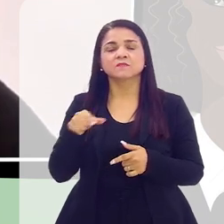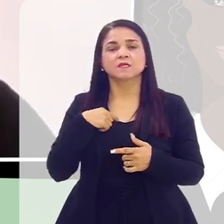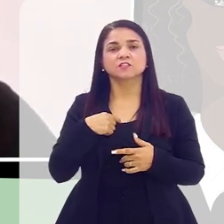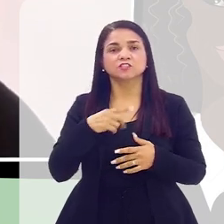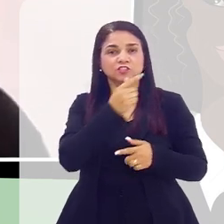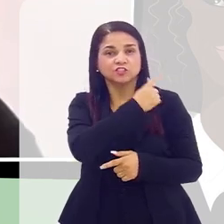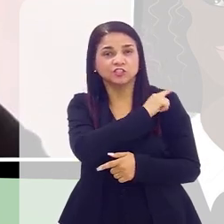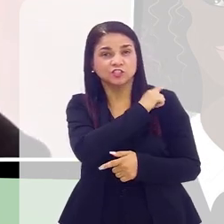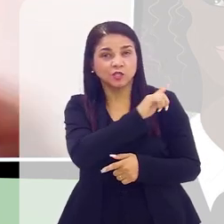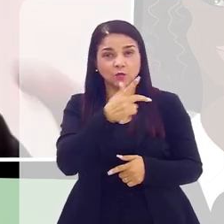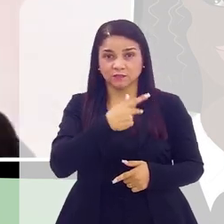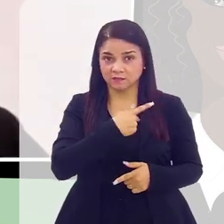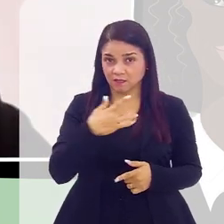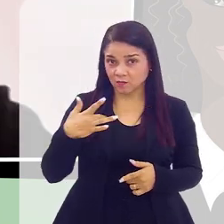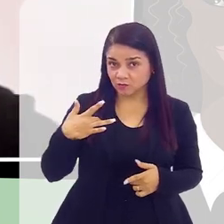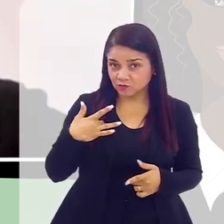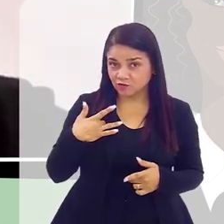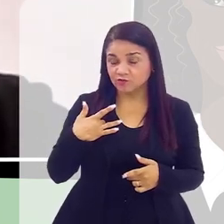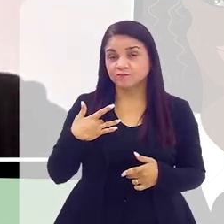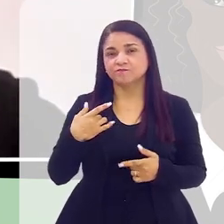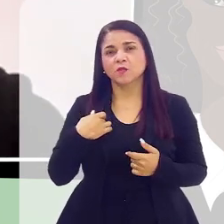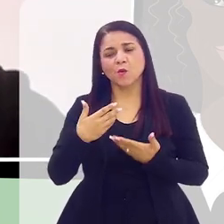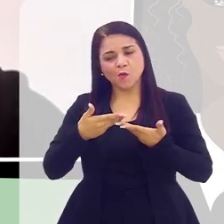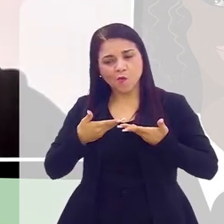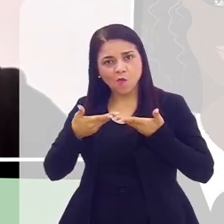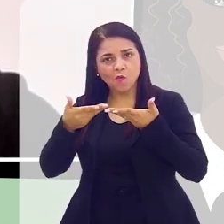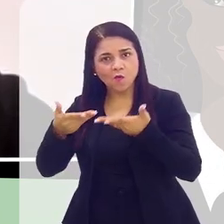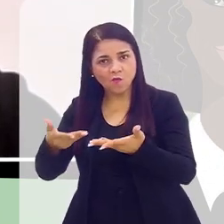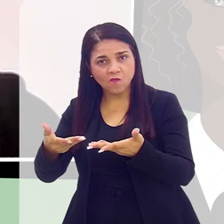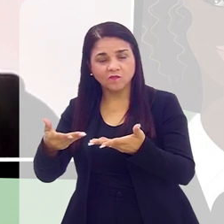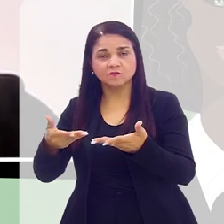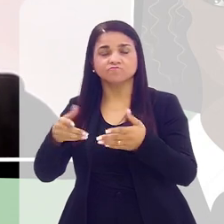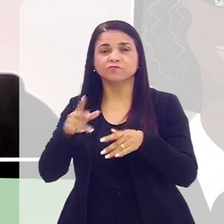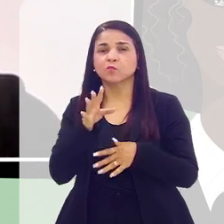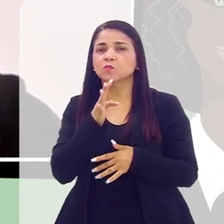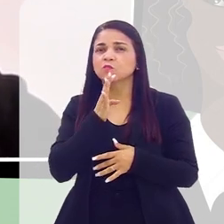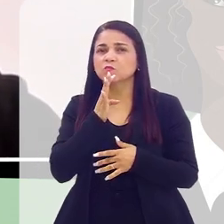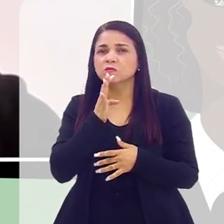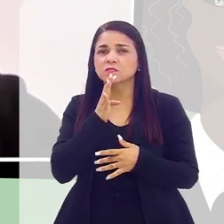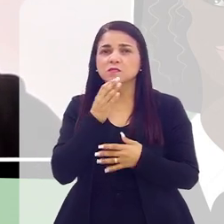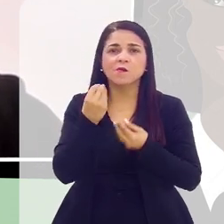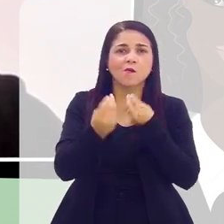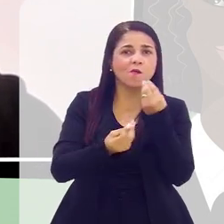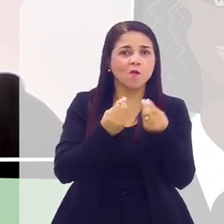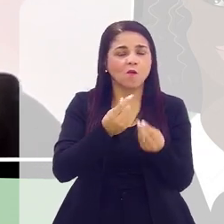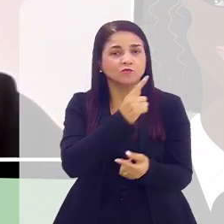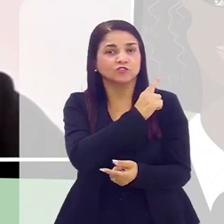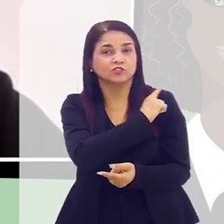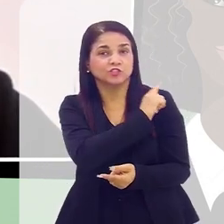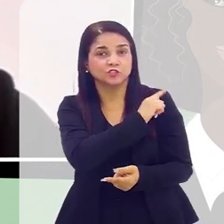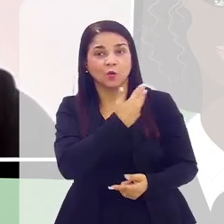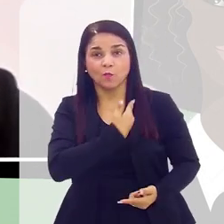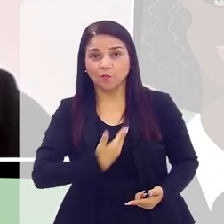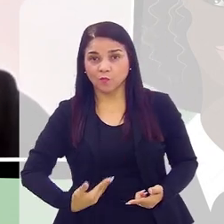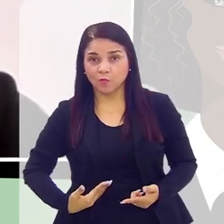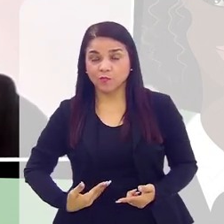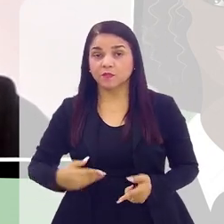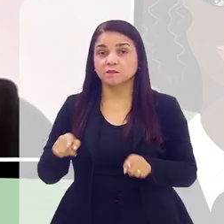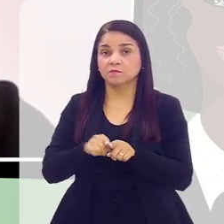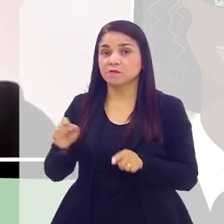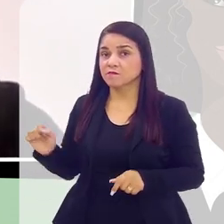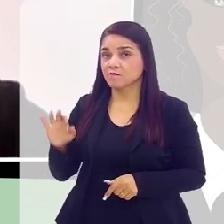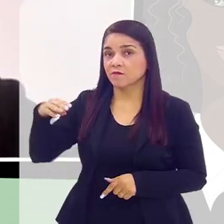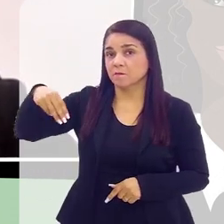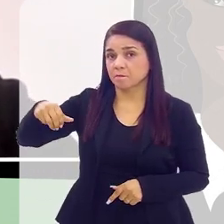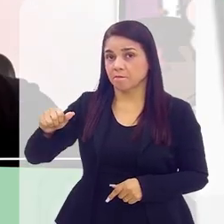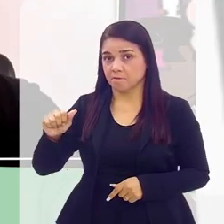em saúde. Resumidamente, fui convidado para poder conhecer como se fazia a gestão pública também na